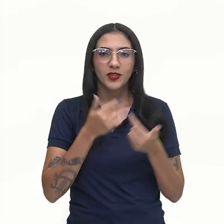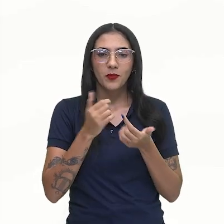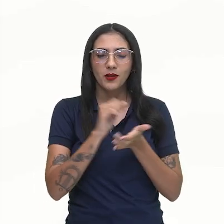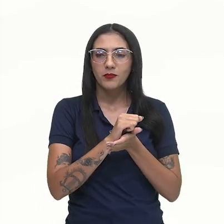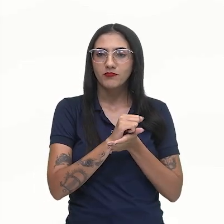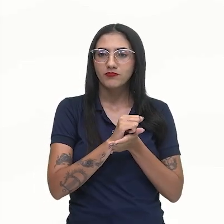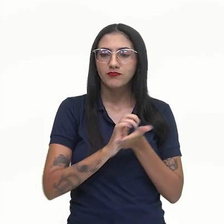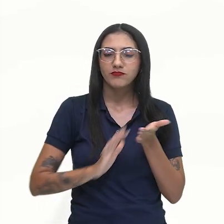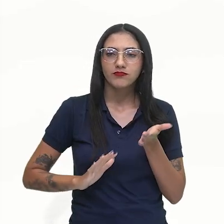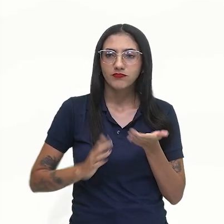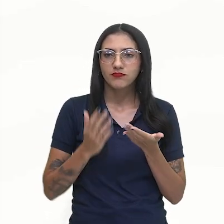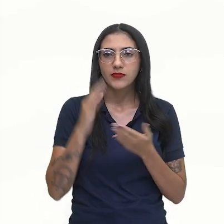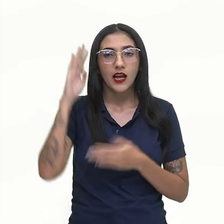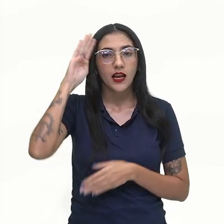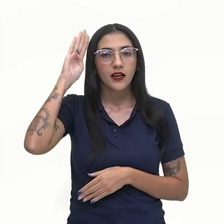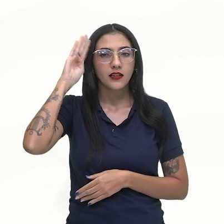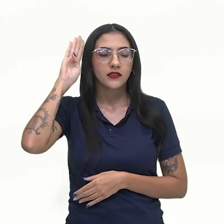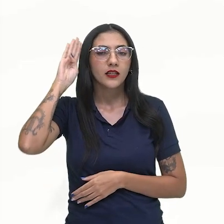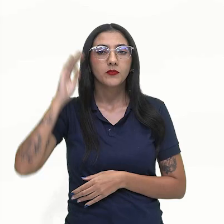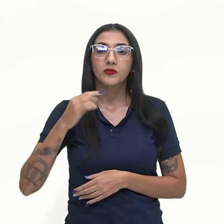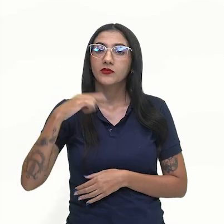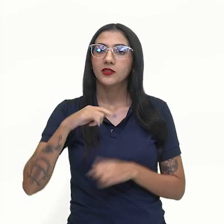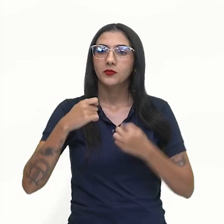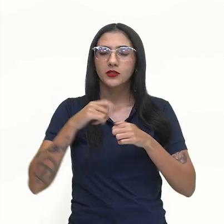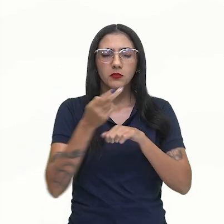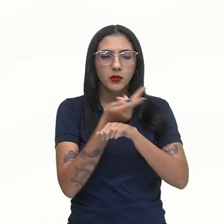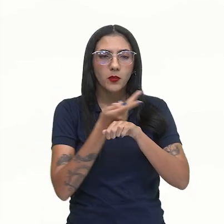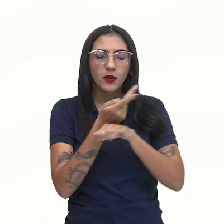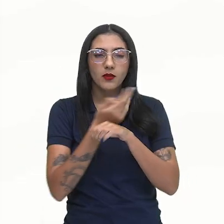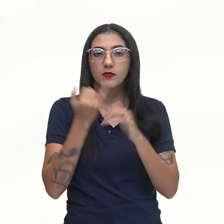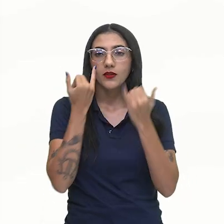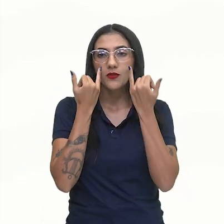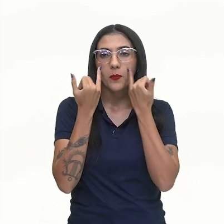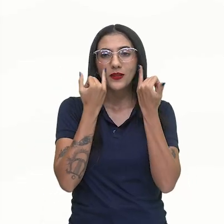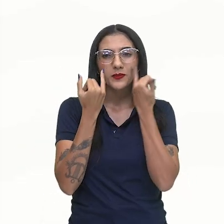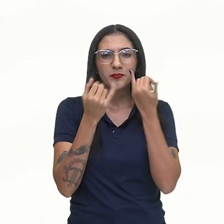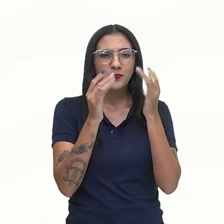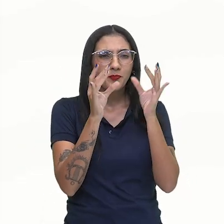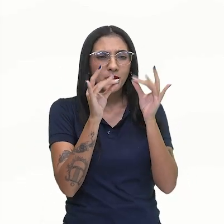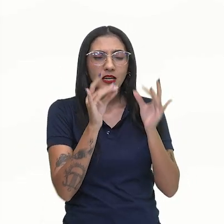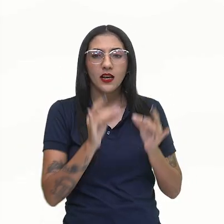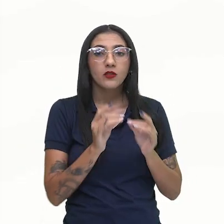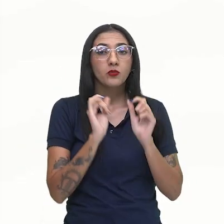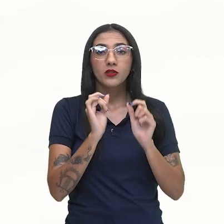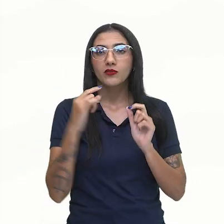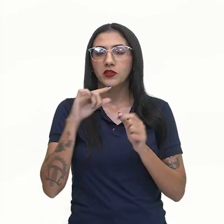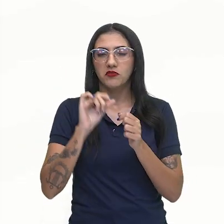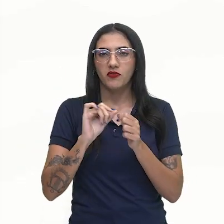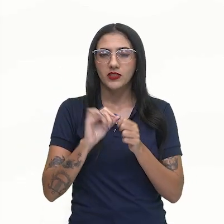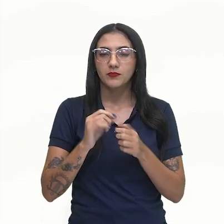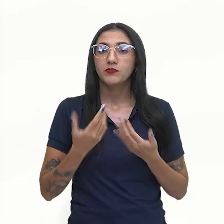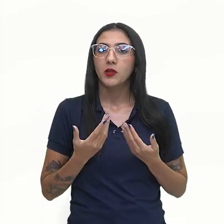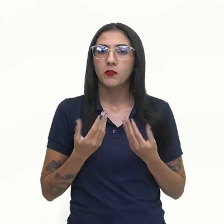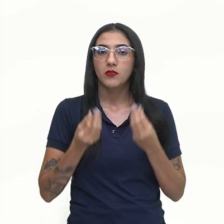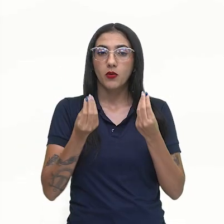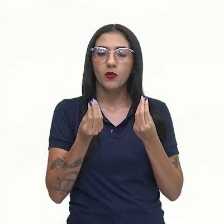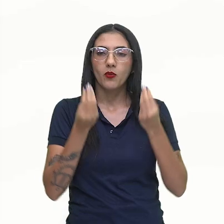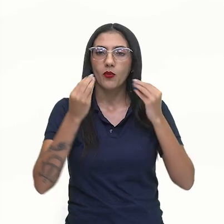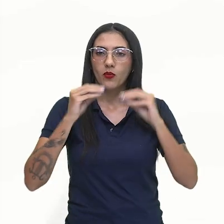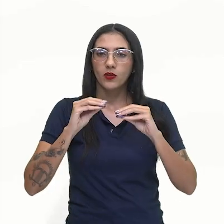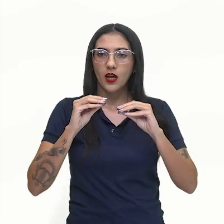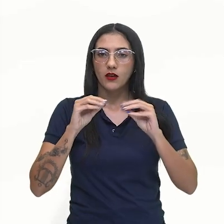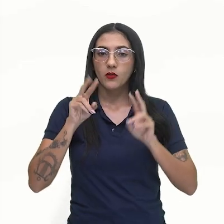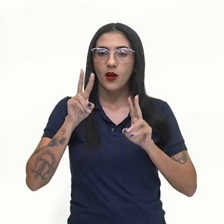por exemplo, vocês precisarem buscar uma informação bem específica, o que vocês vão fazer? Vocês vão colocar ali